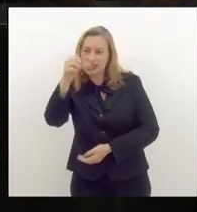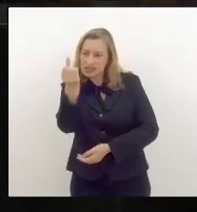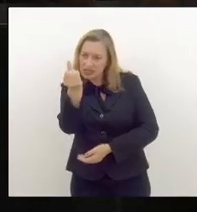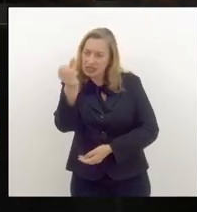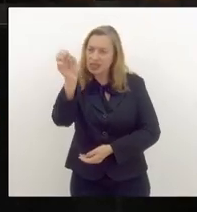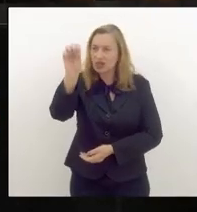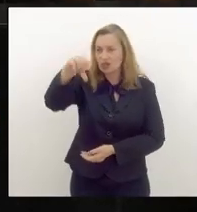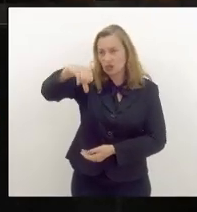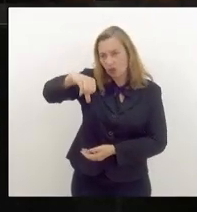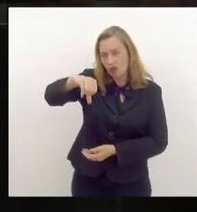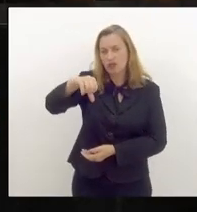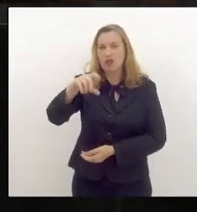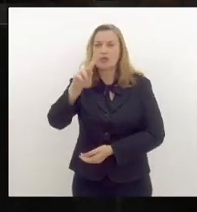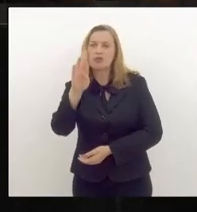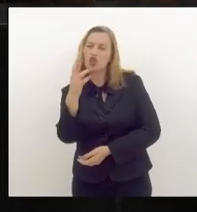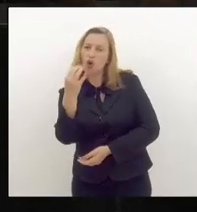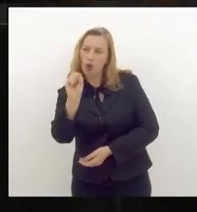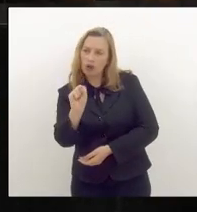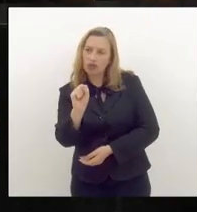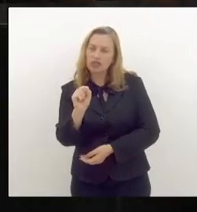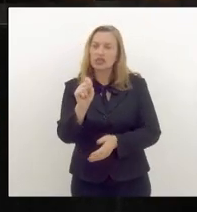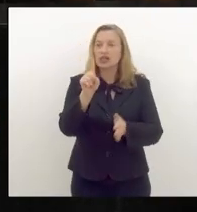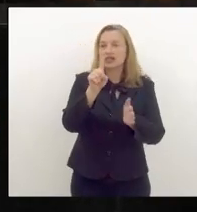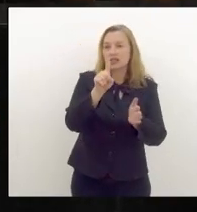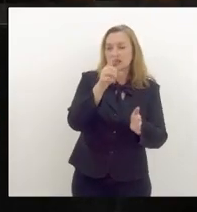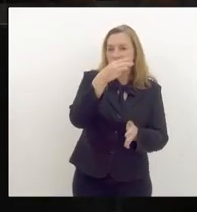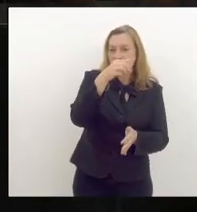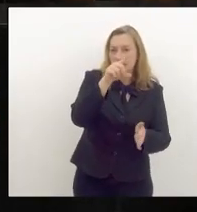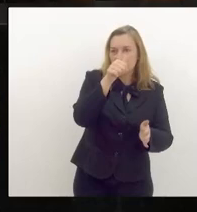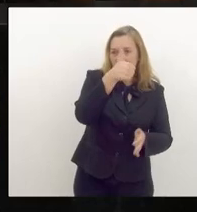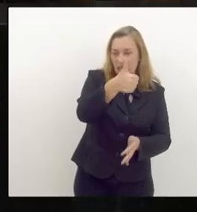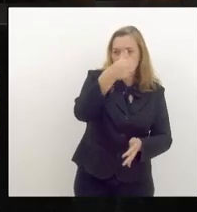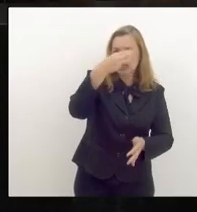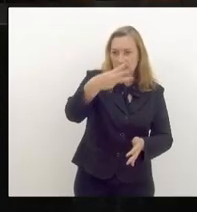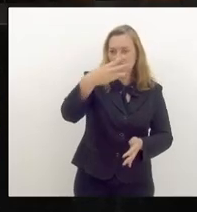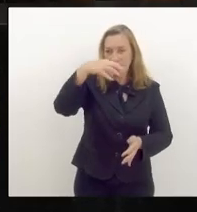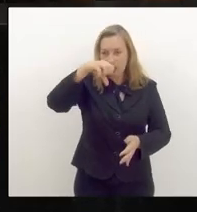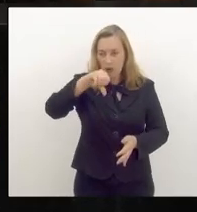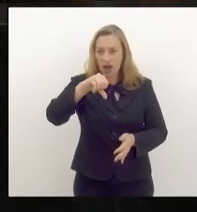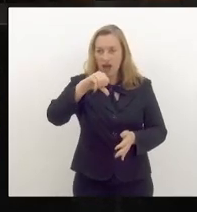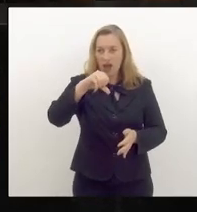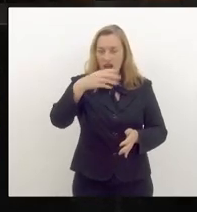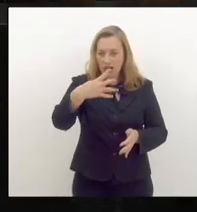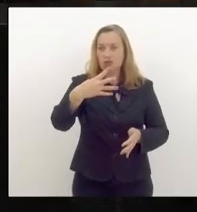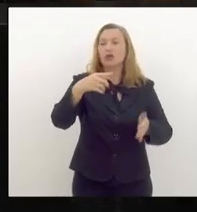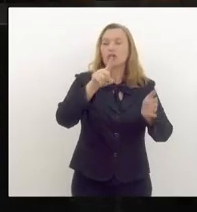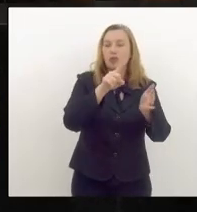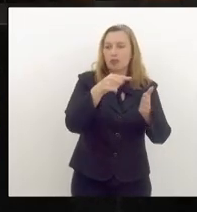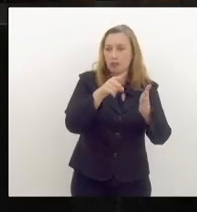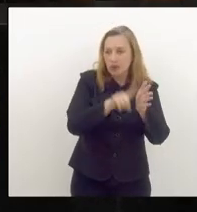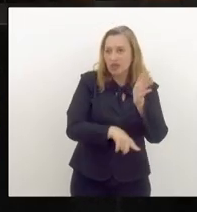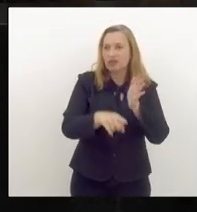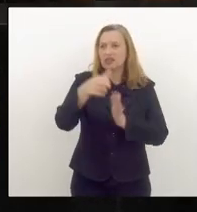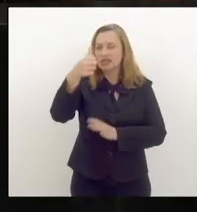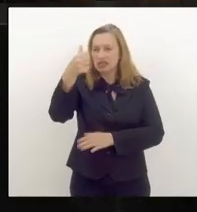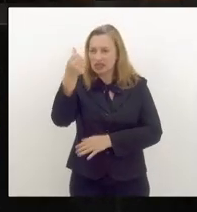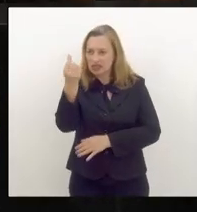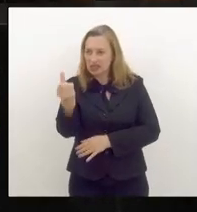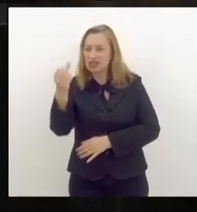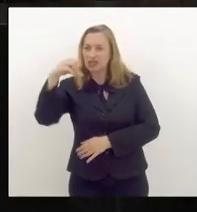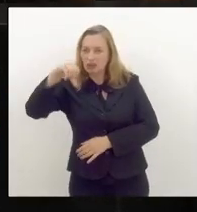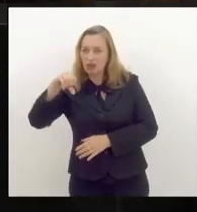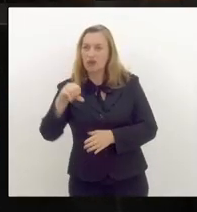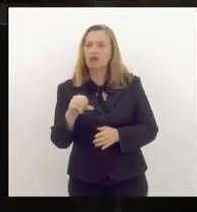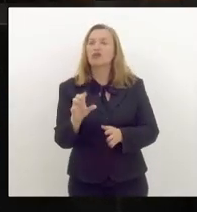bilhões 134 - 69 65 milhões